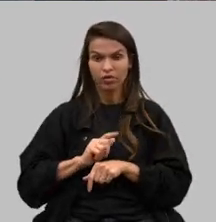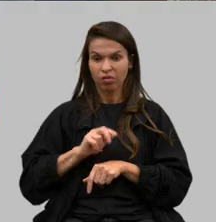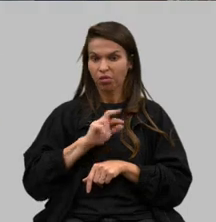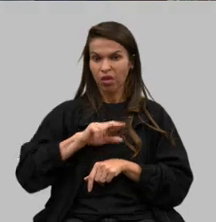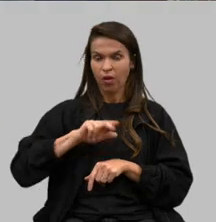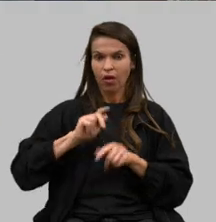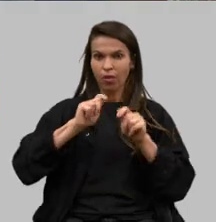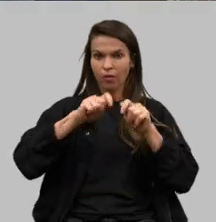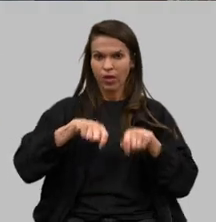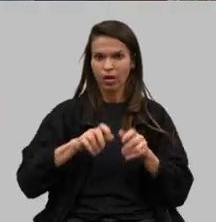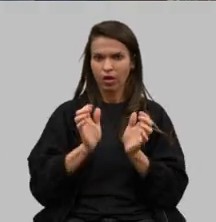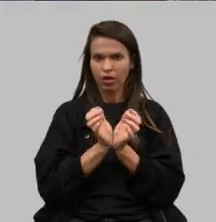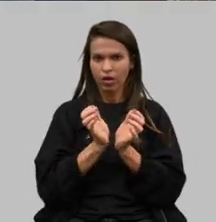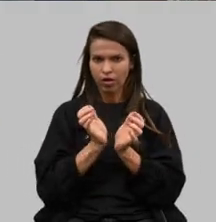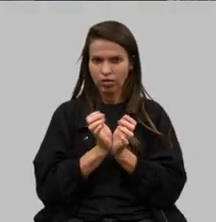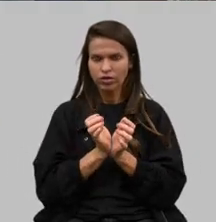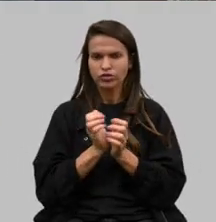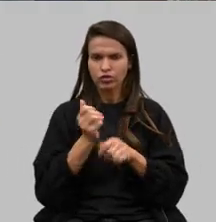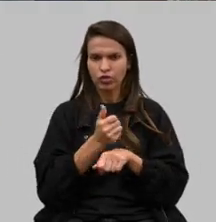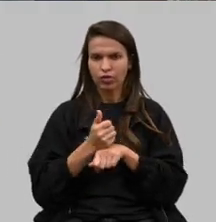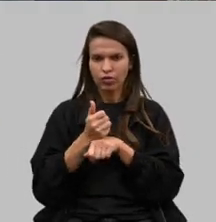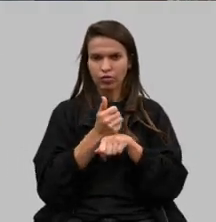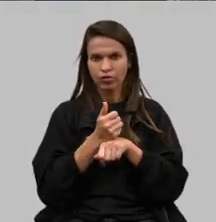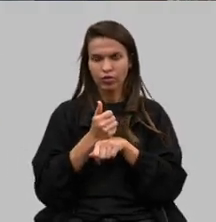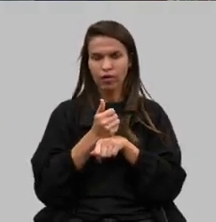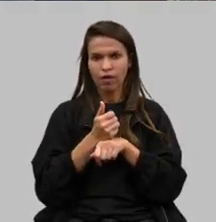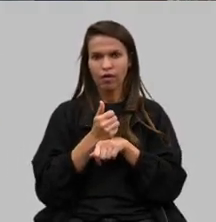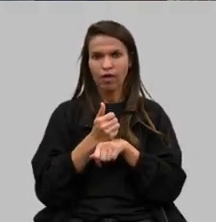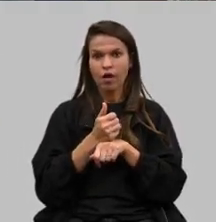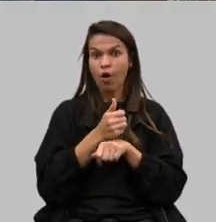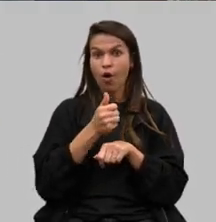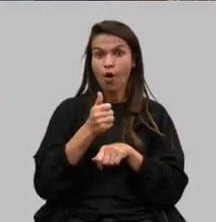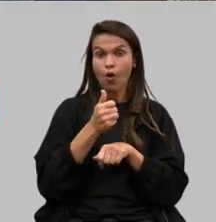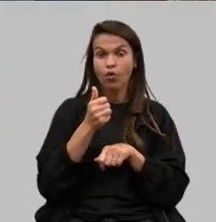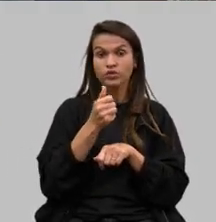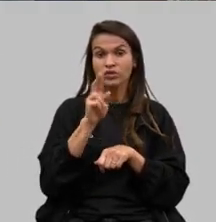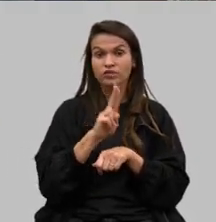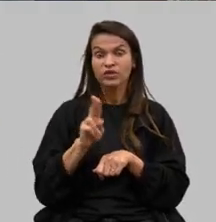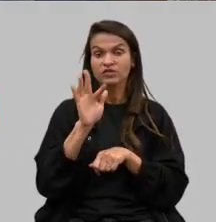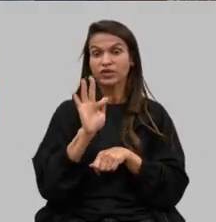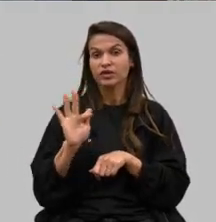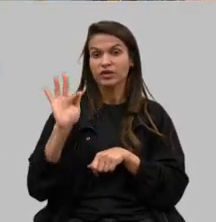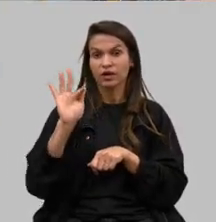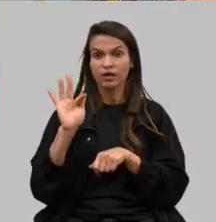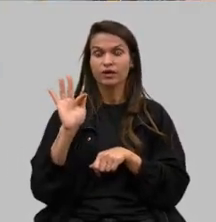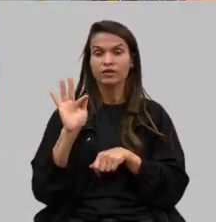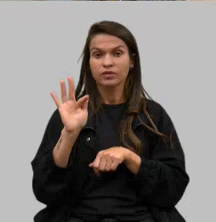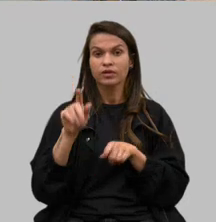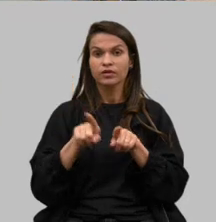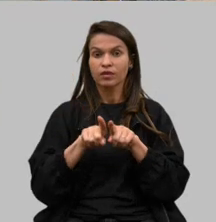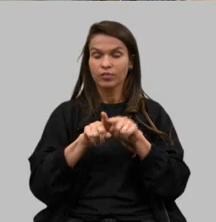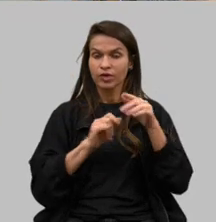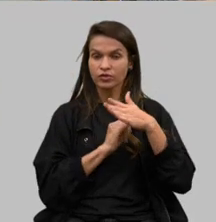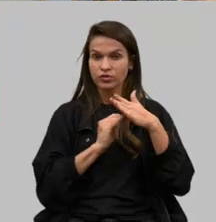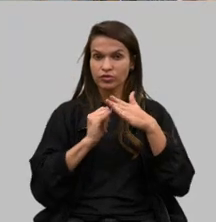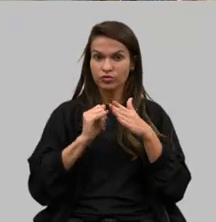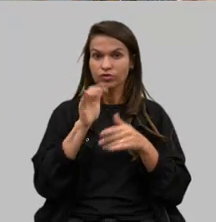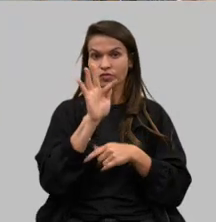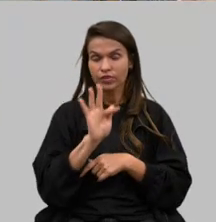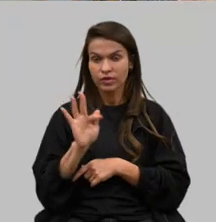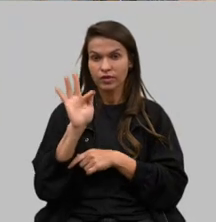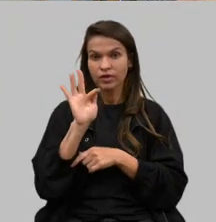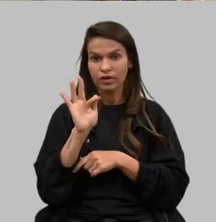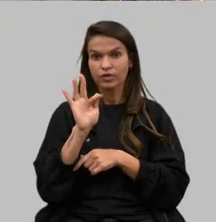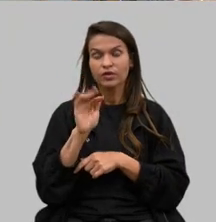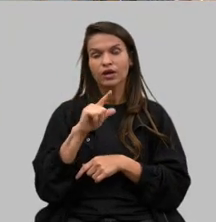isso equipe própria de carreira nós temos 11 universidades federais não não além dos institutos federais Ou seja